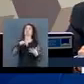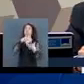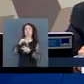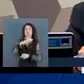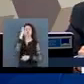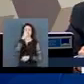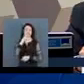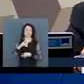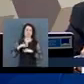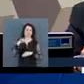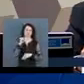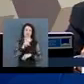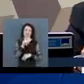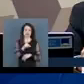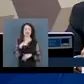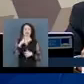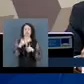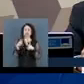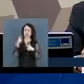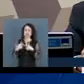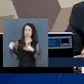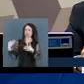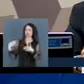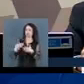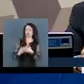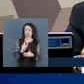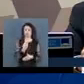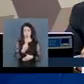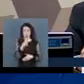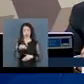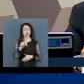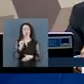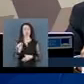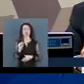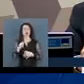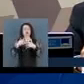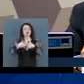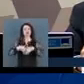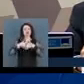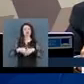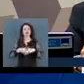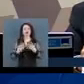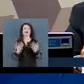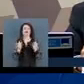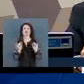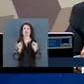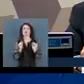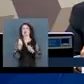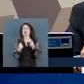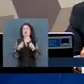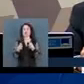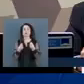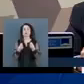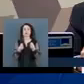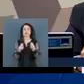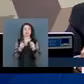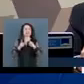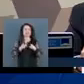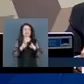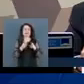estruturais crônicos. Um deles é funcionar como realimentador da